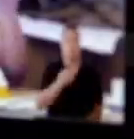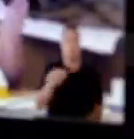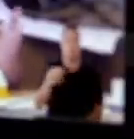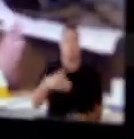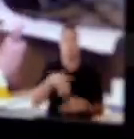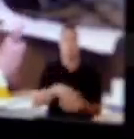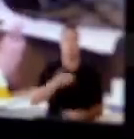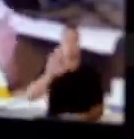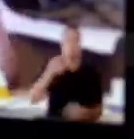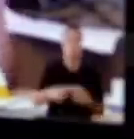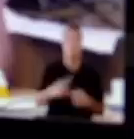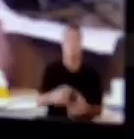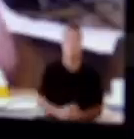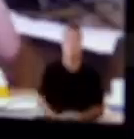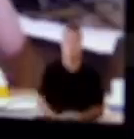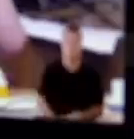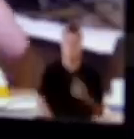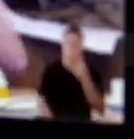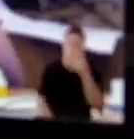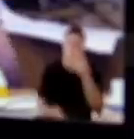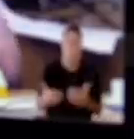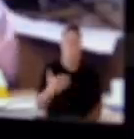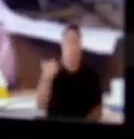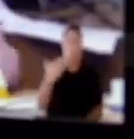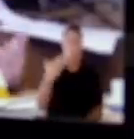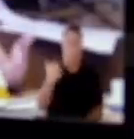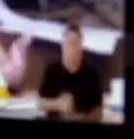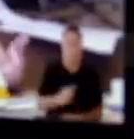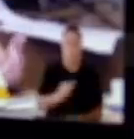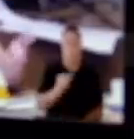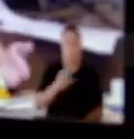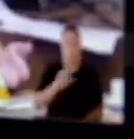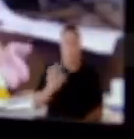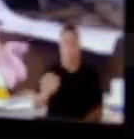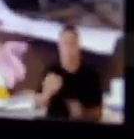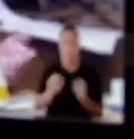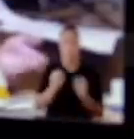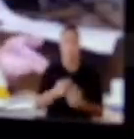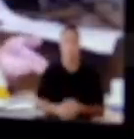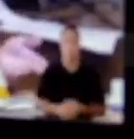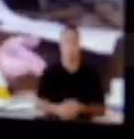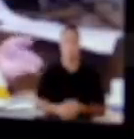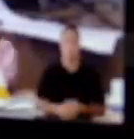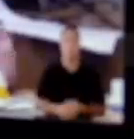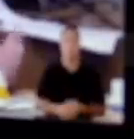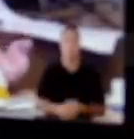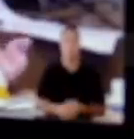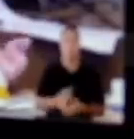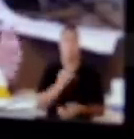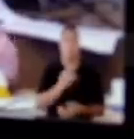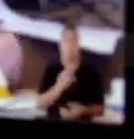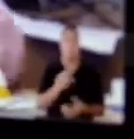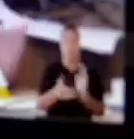aventava-se a possibilidade ali por parte do STF da cassação da candidatura do presidente bolsonaro então